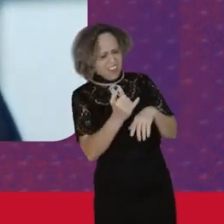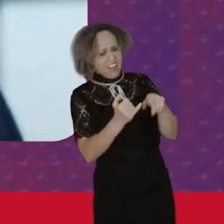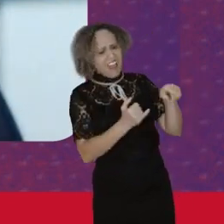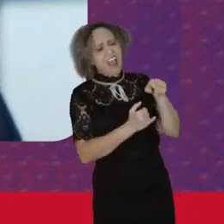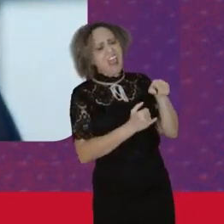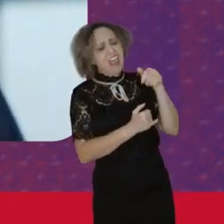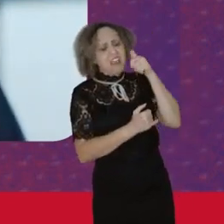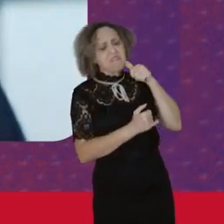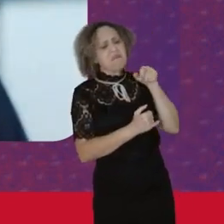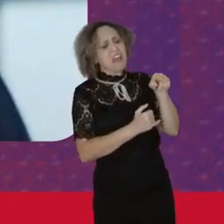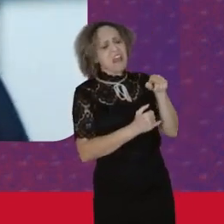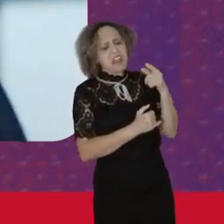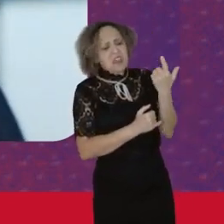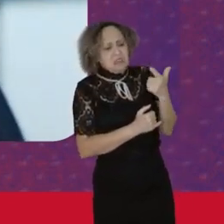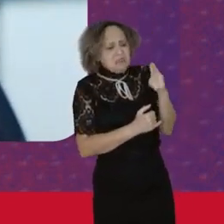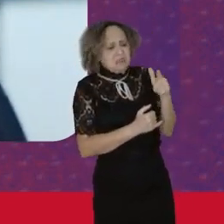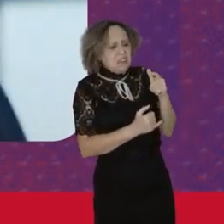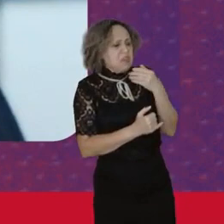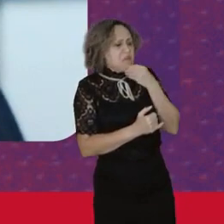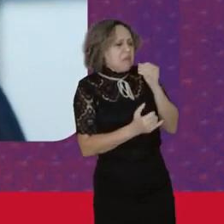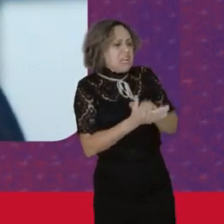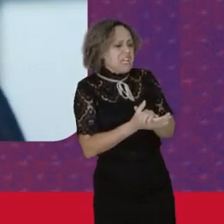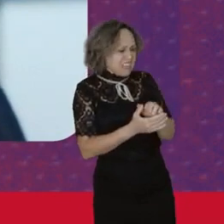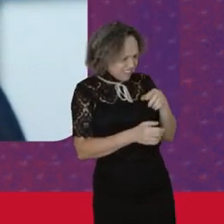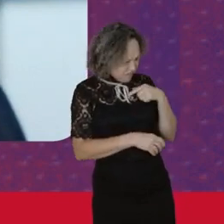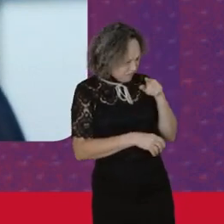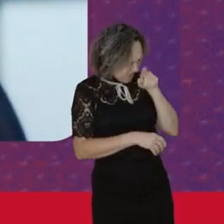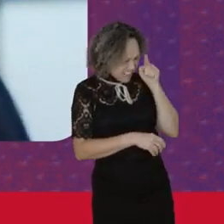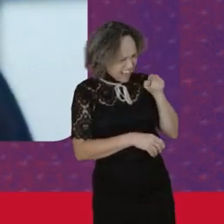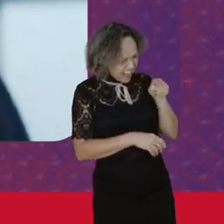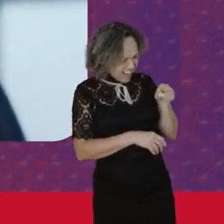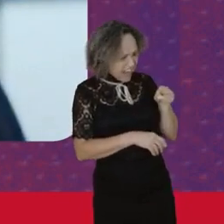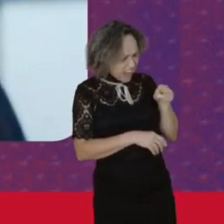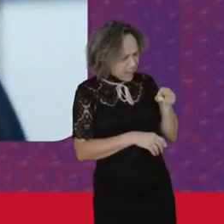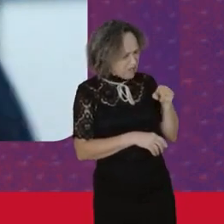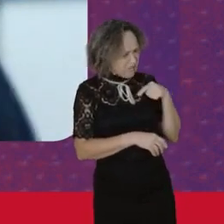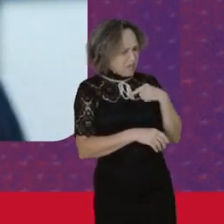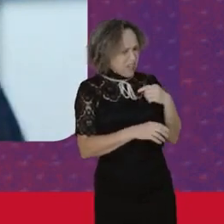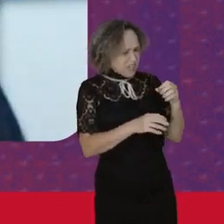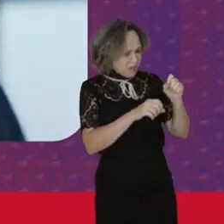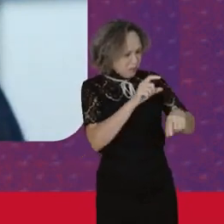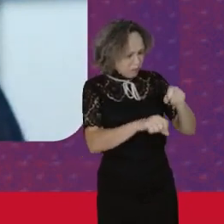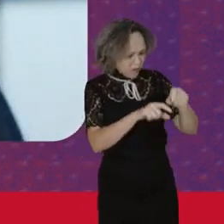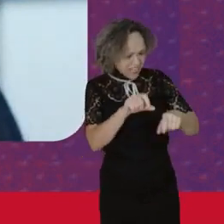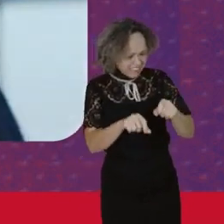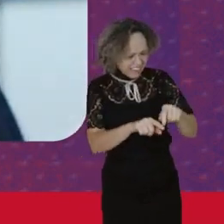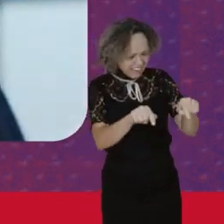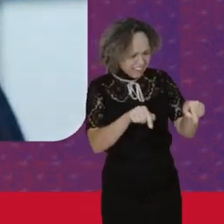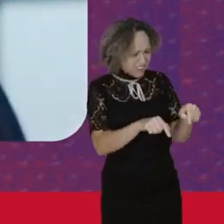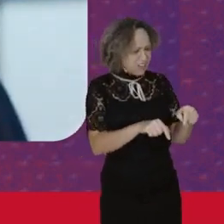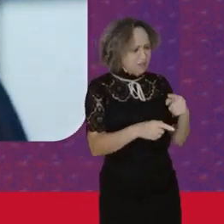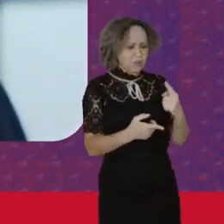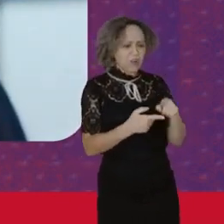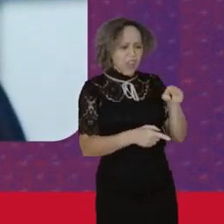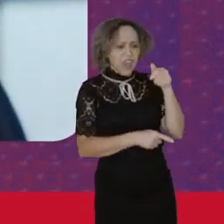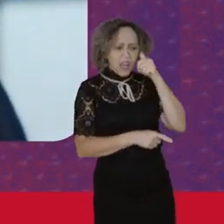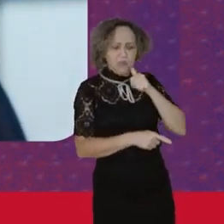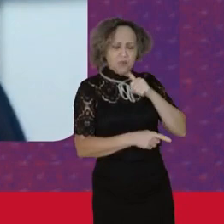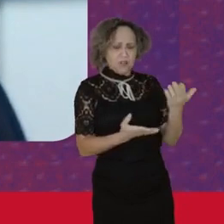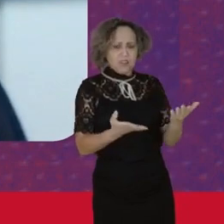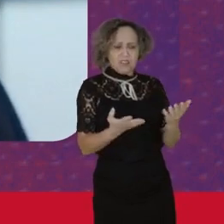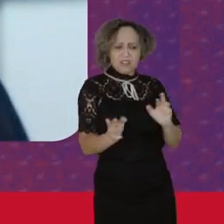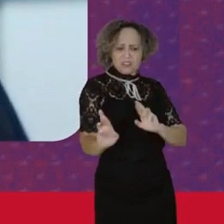ela realmente vai produzir nessa terra mesmo, né? Ou seja, só pelo fato dela ser mulher. E